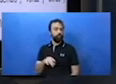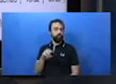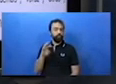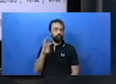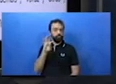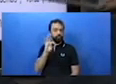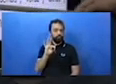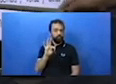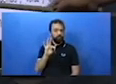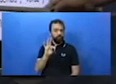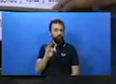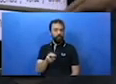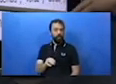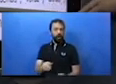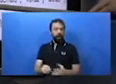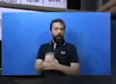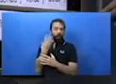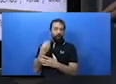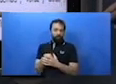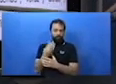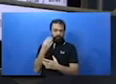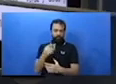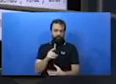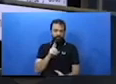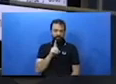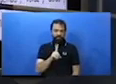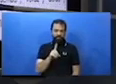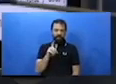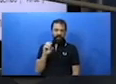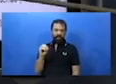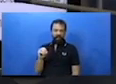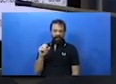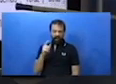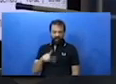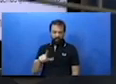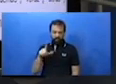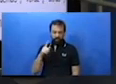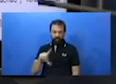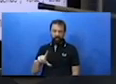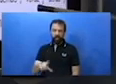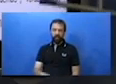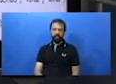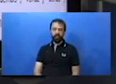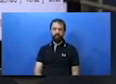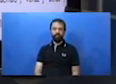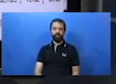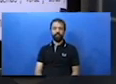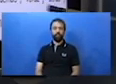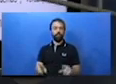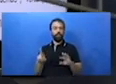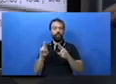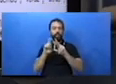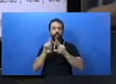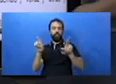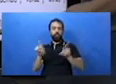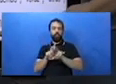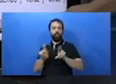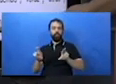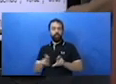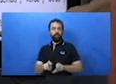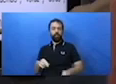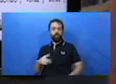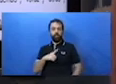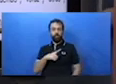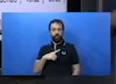T no texto. Há 3 versos que rimam por meio das palavras demais, voraz e atrás. E o